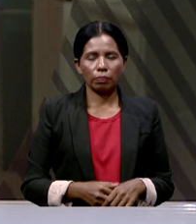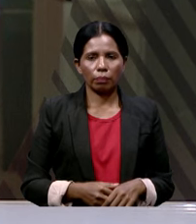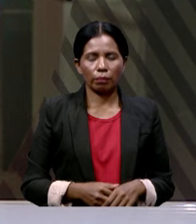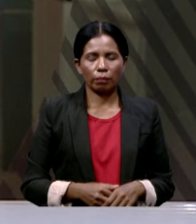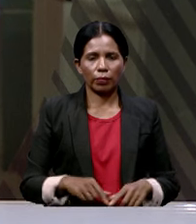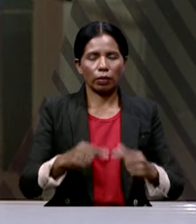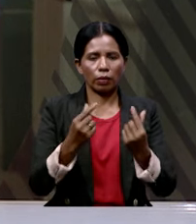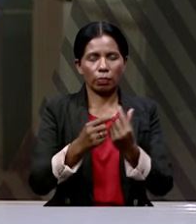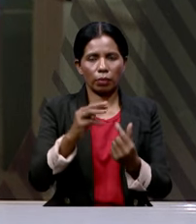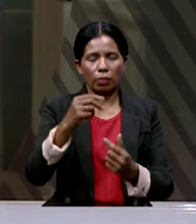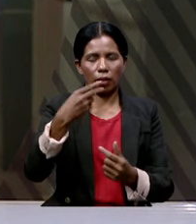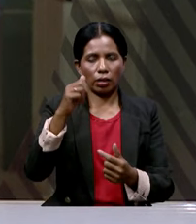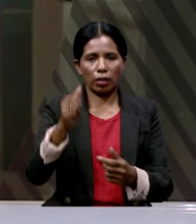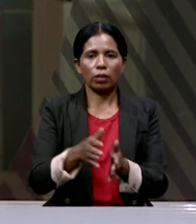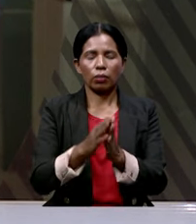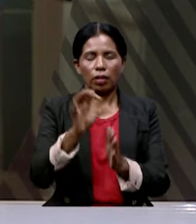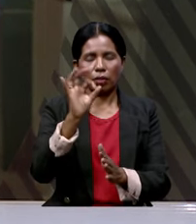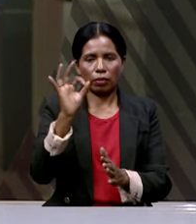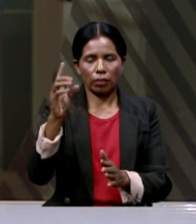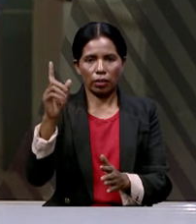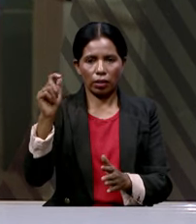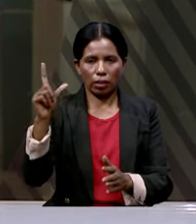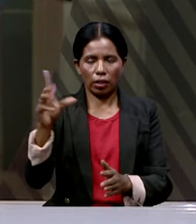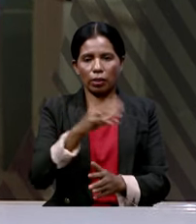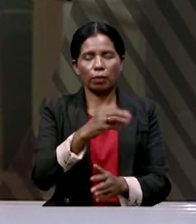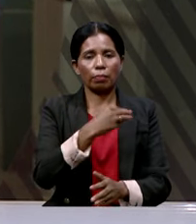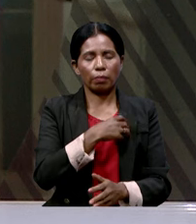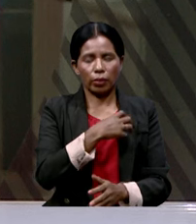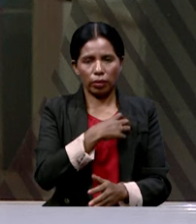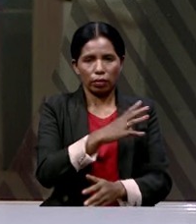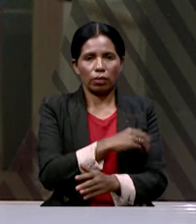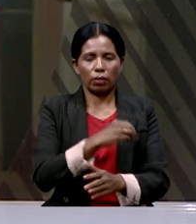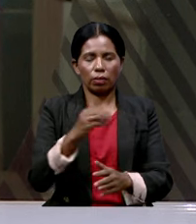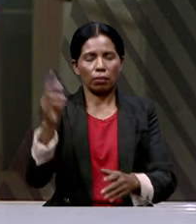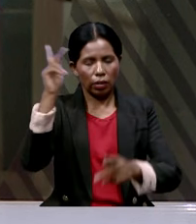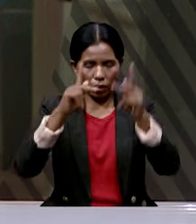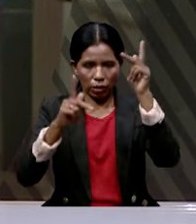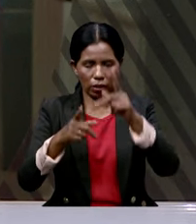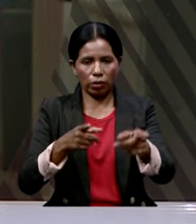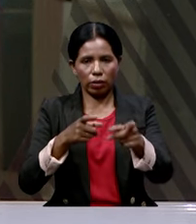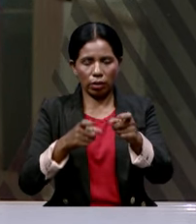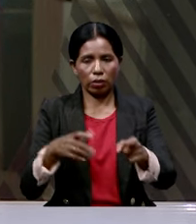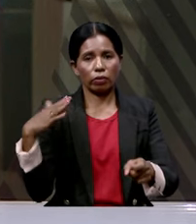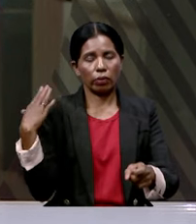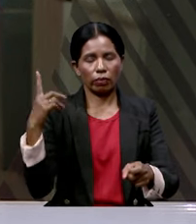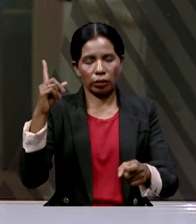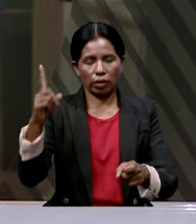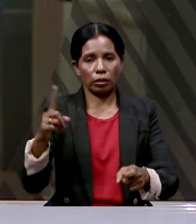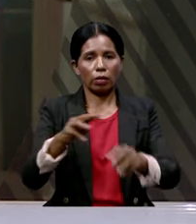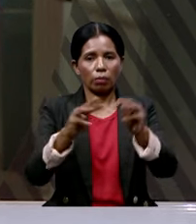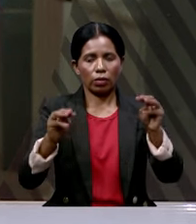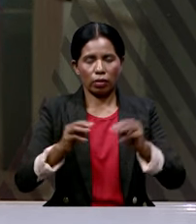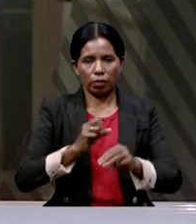Fundasaun Mahein, husu F-FDTL no PNTL, atu aselera prosesu investigasaun, ba kazu, tiru, kanek, joven, Tilomar